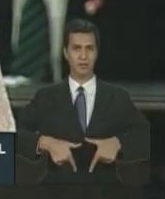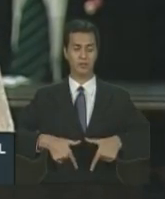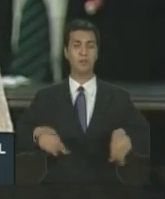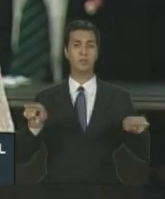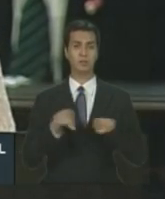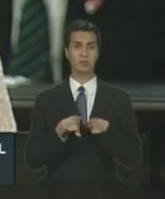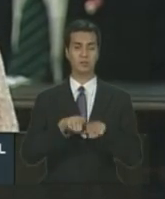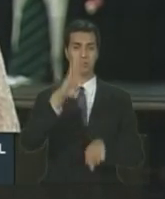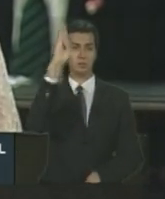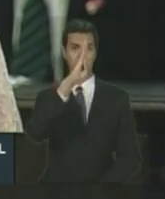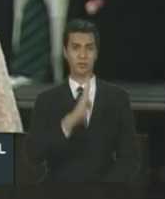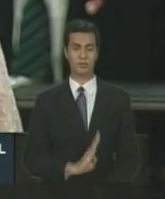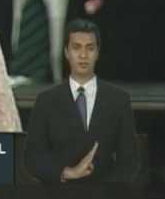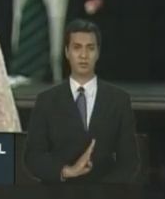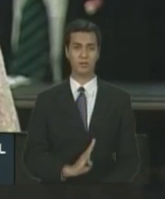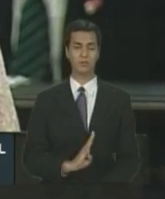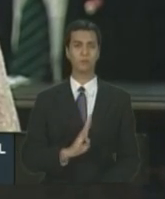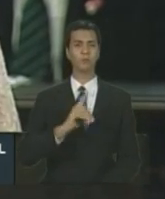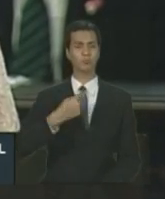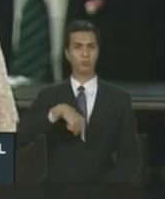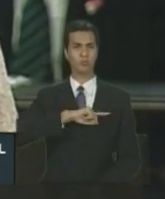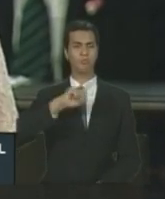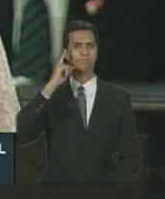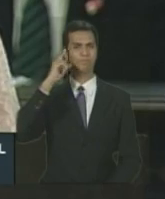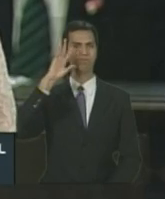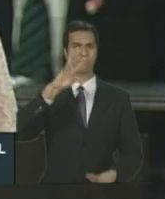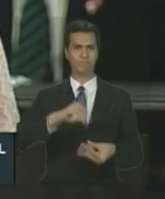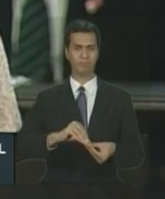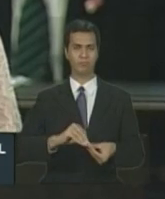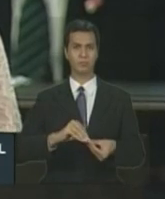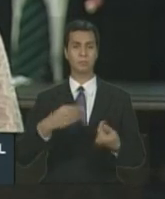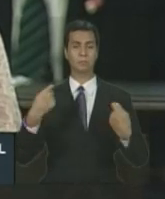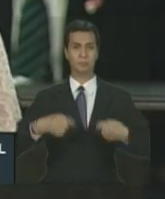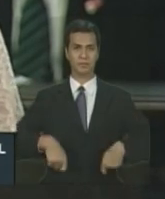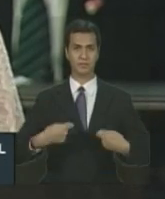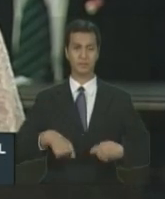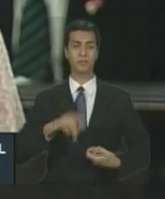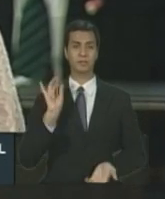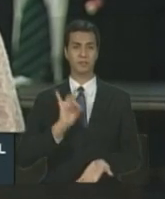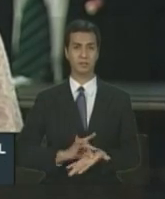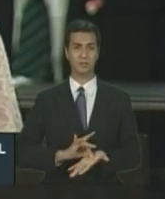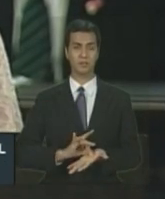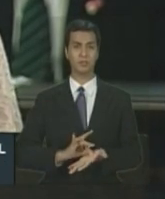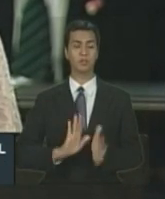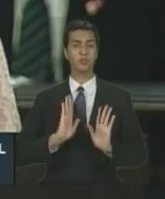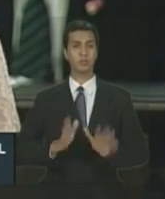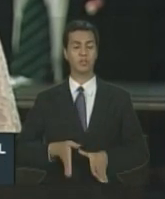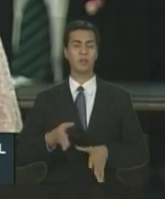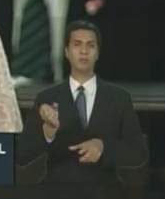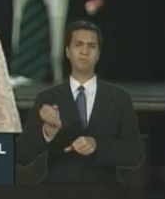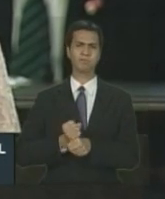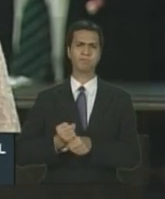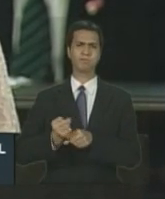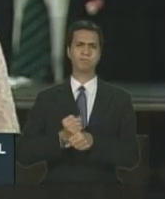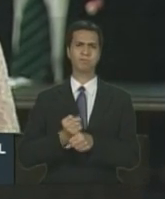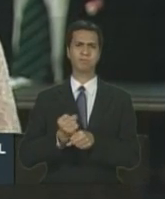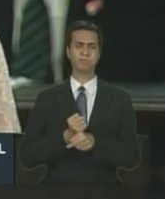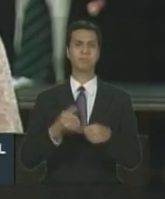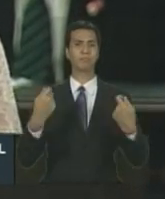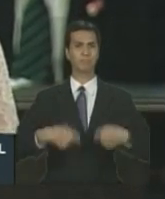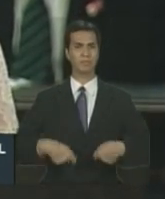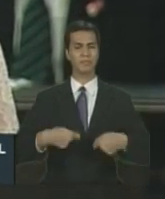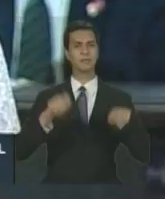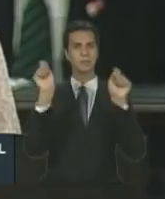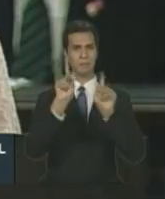do governo brasileiro que é imprescindível que, depois de tanto tempo, haja paz